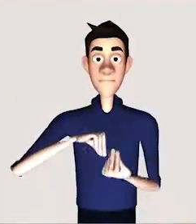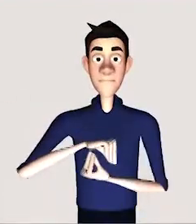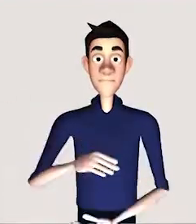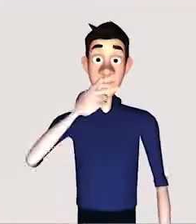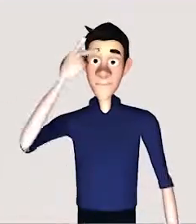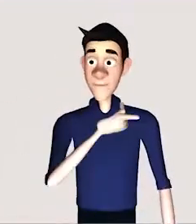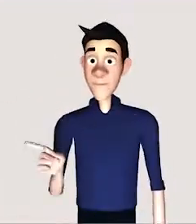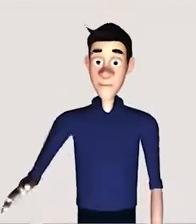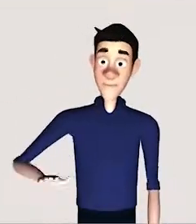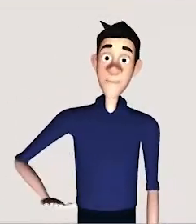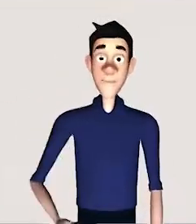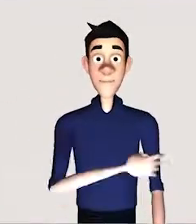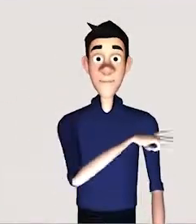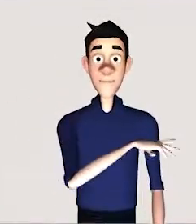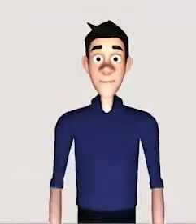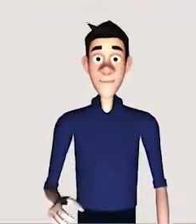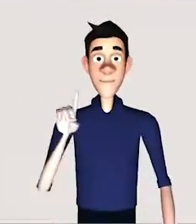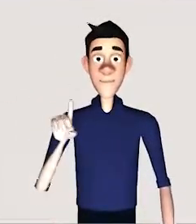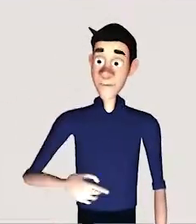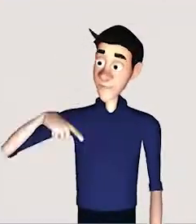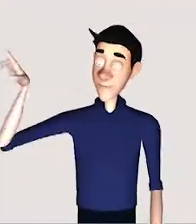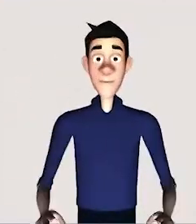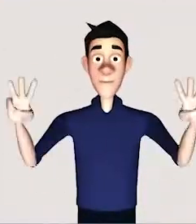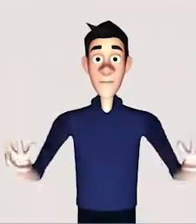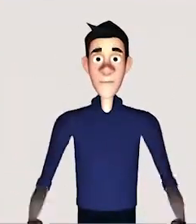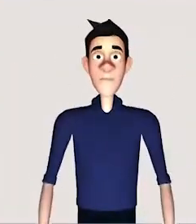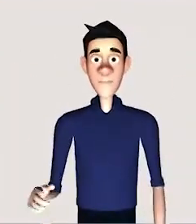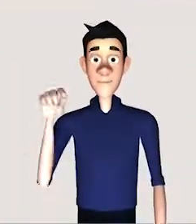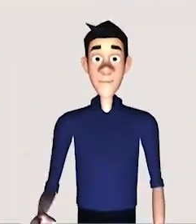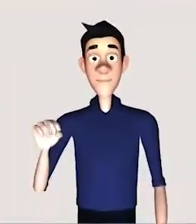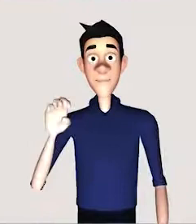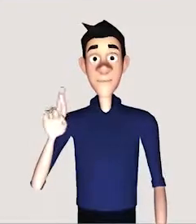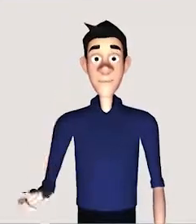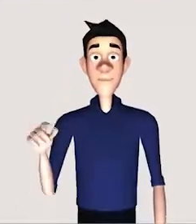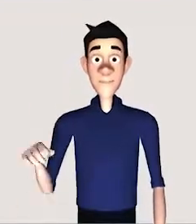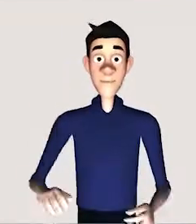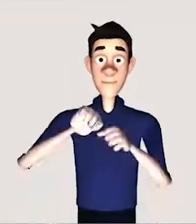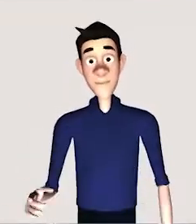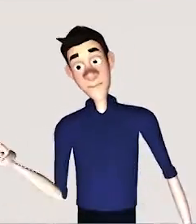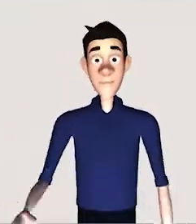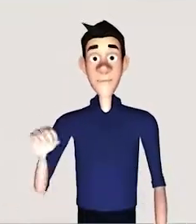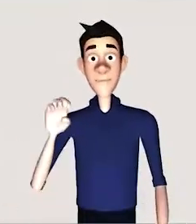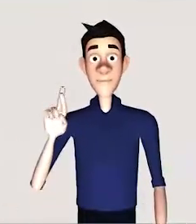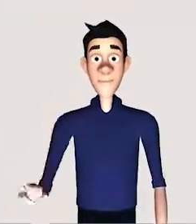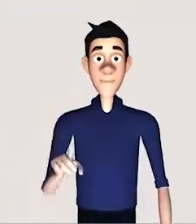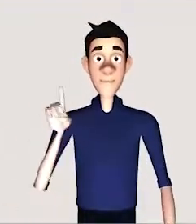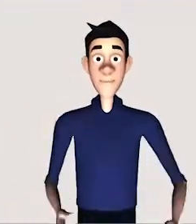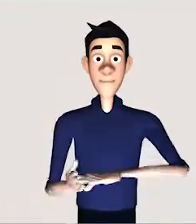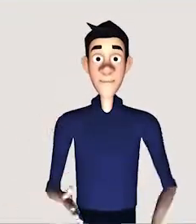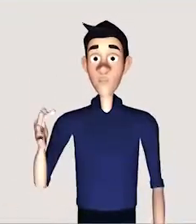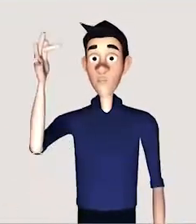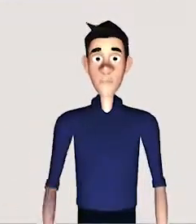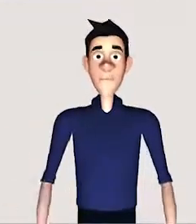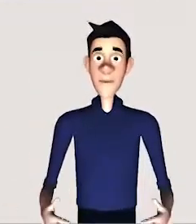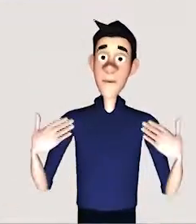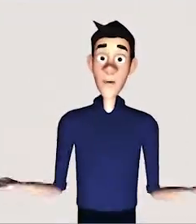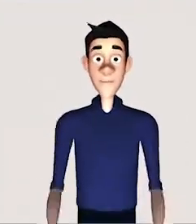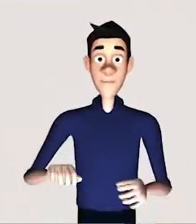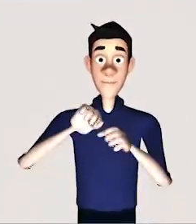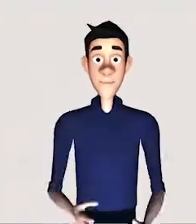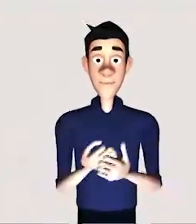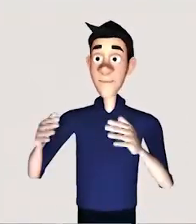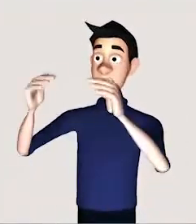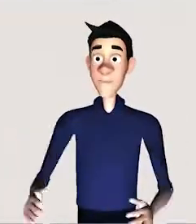quero mudar na gestão do museu para que essa situação seja alterada. E aí eu vou